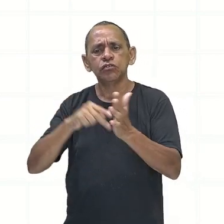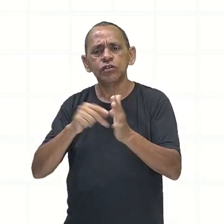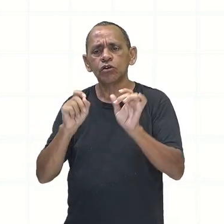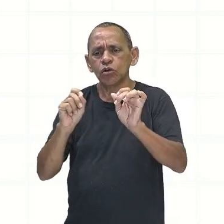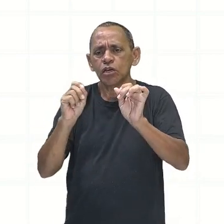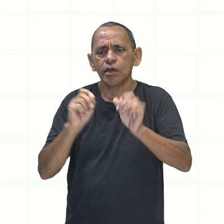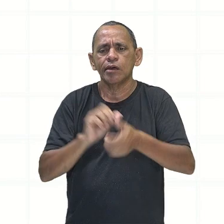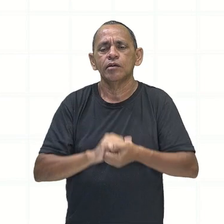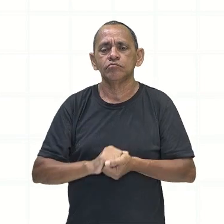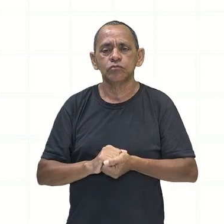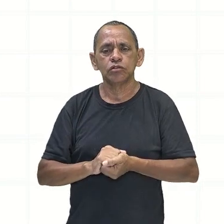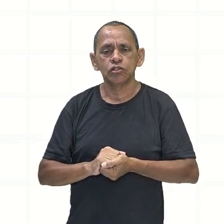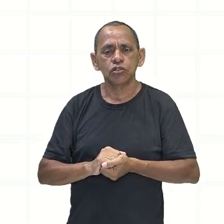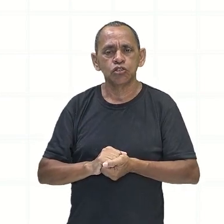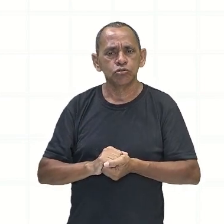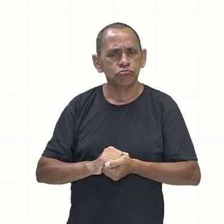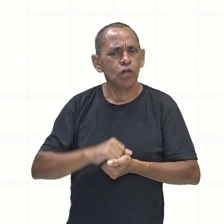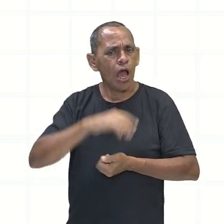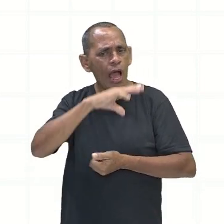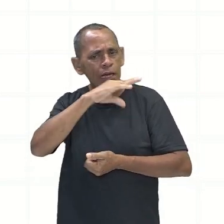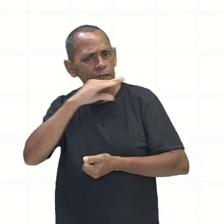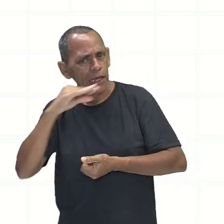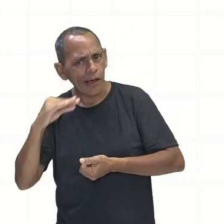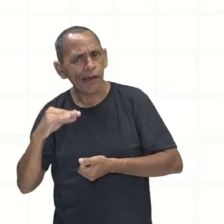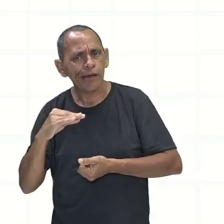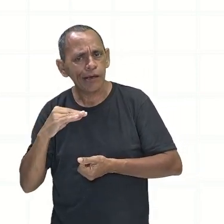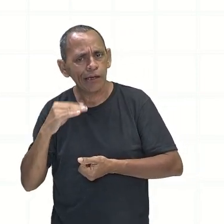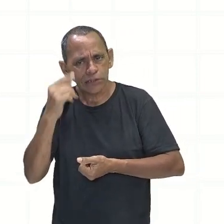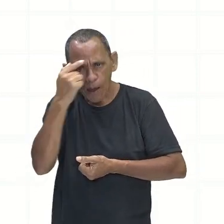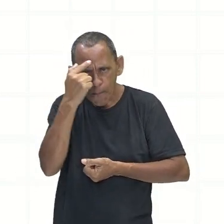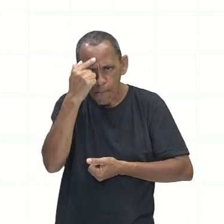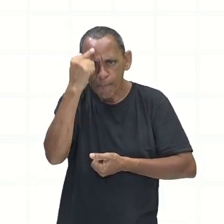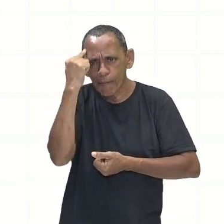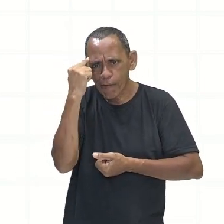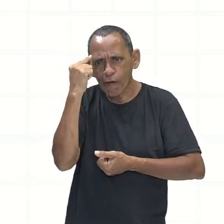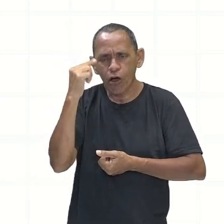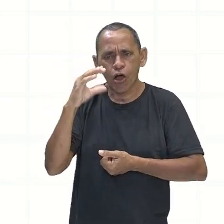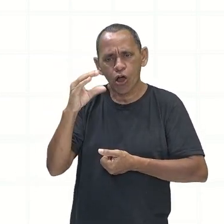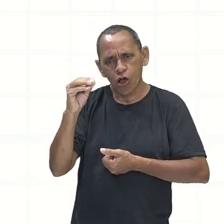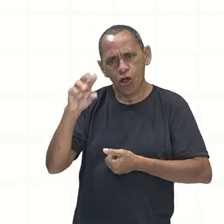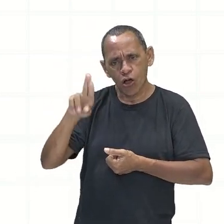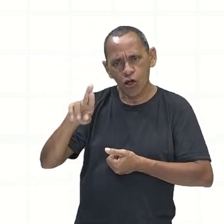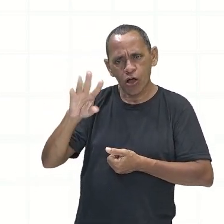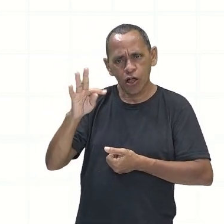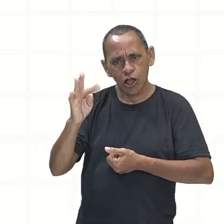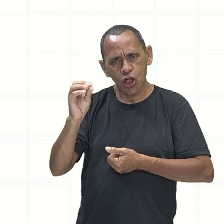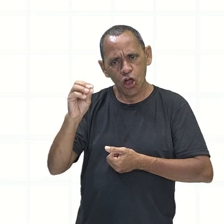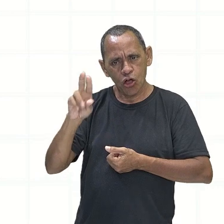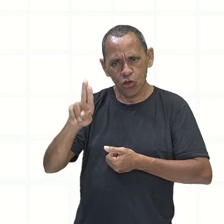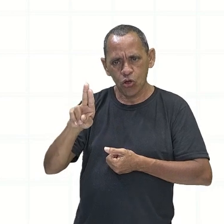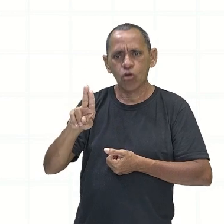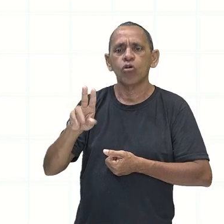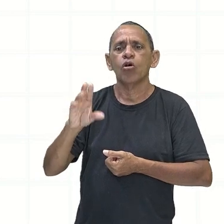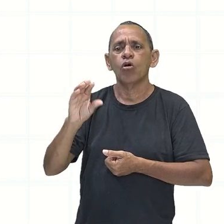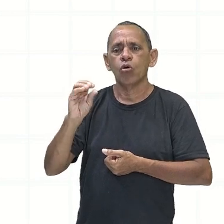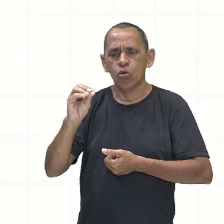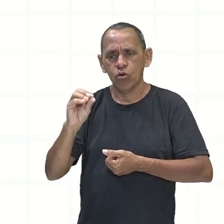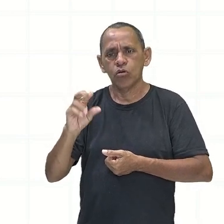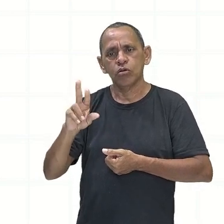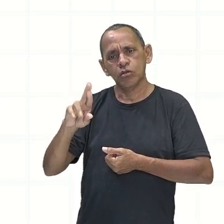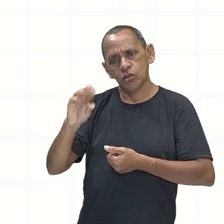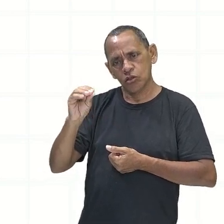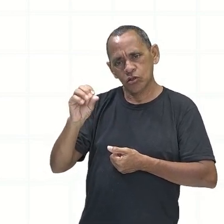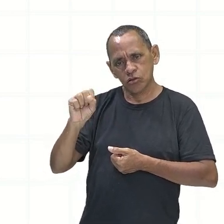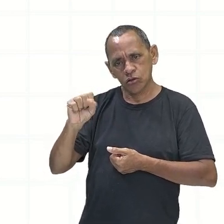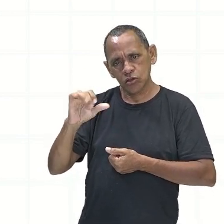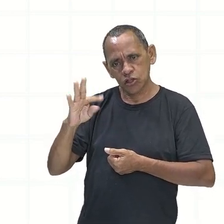que o menino cortou o rosto, Rosto, Ou a face.